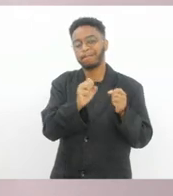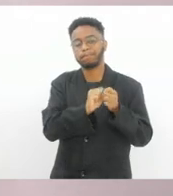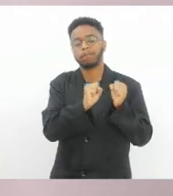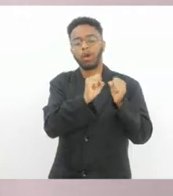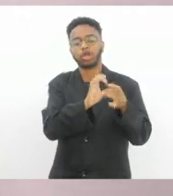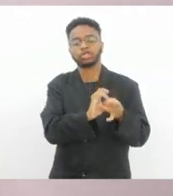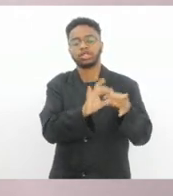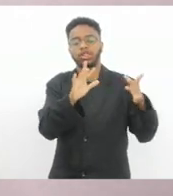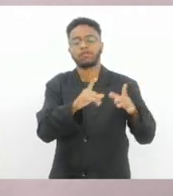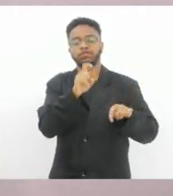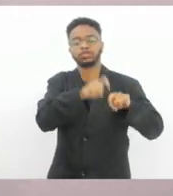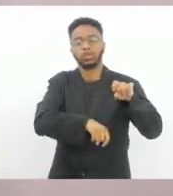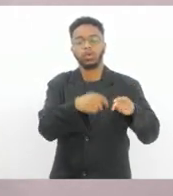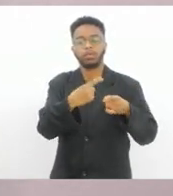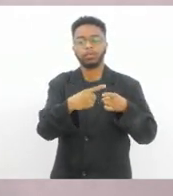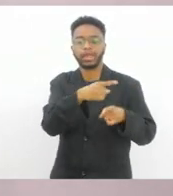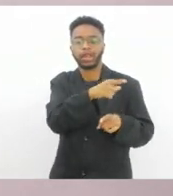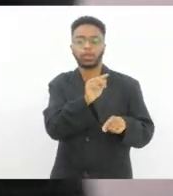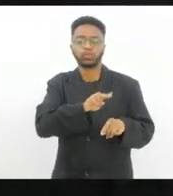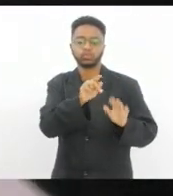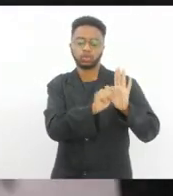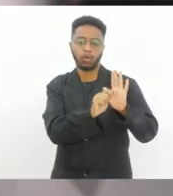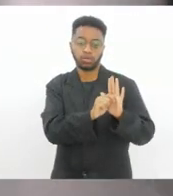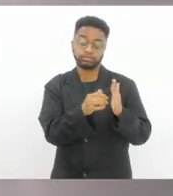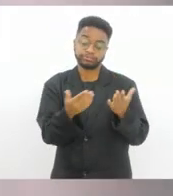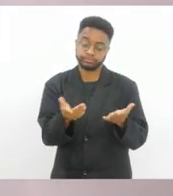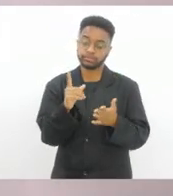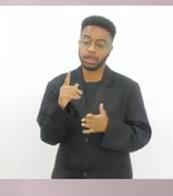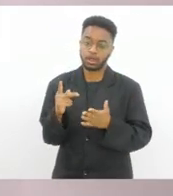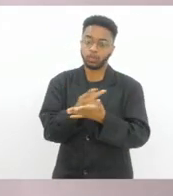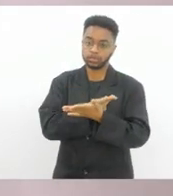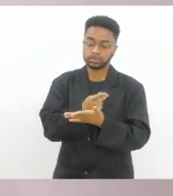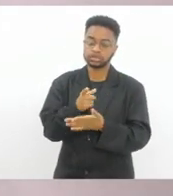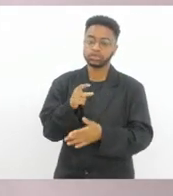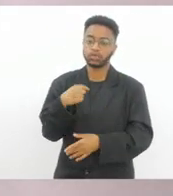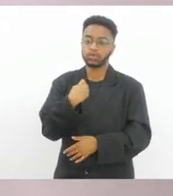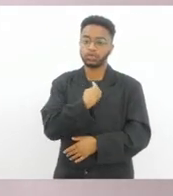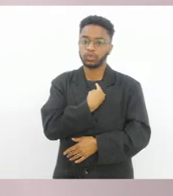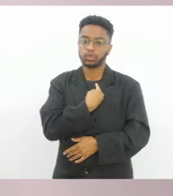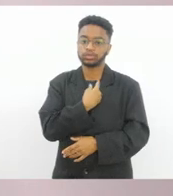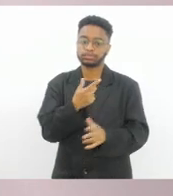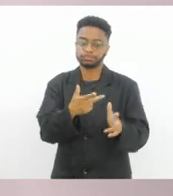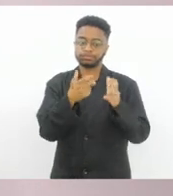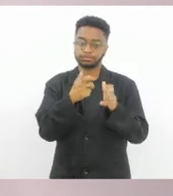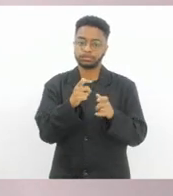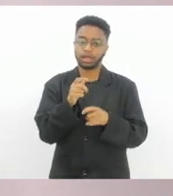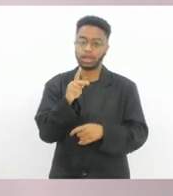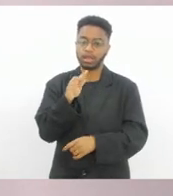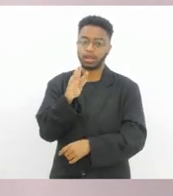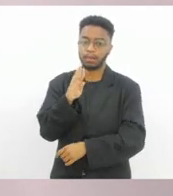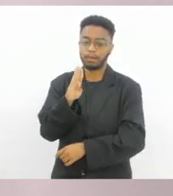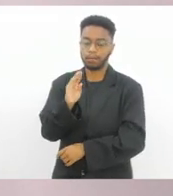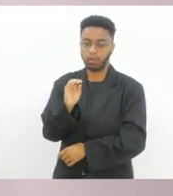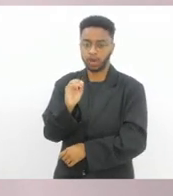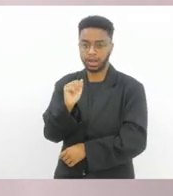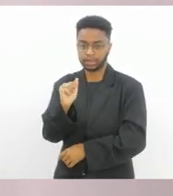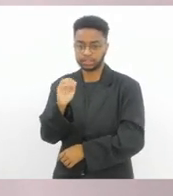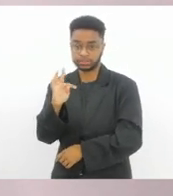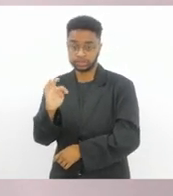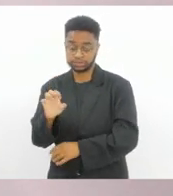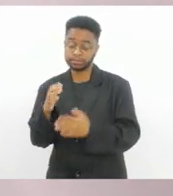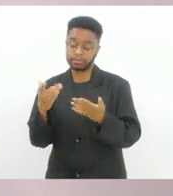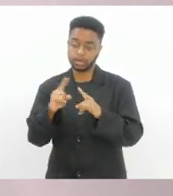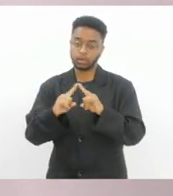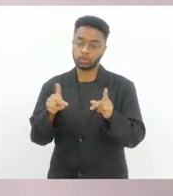Então, essa é uma situação que a gente encontrou no caso dessa boate. Enfim, a investigação ainda